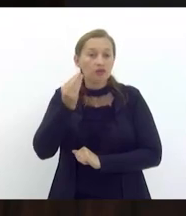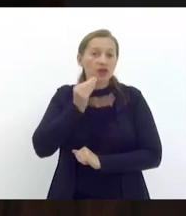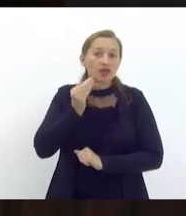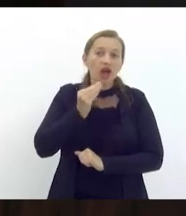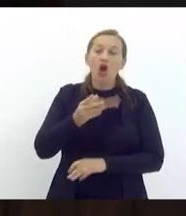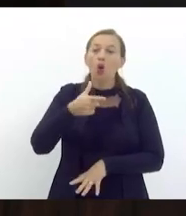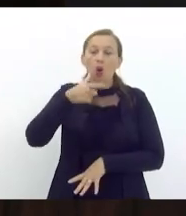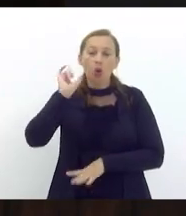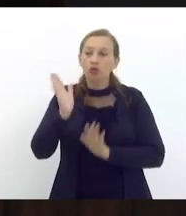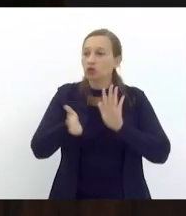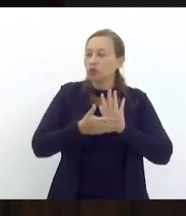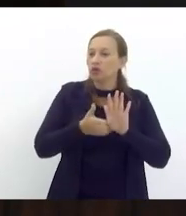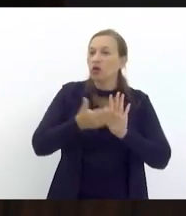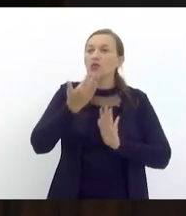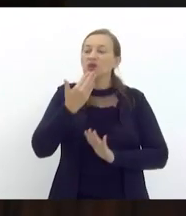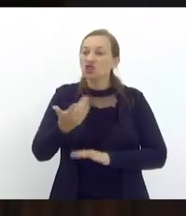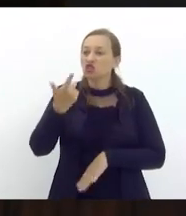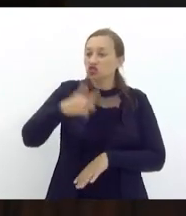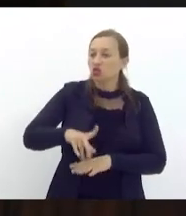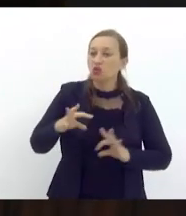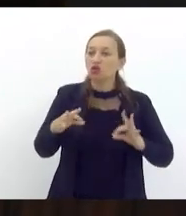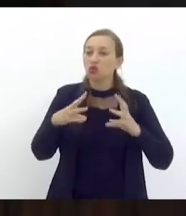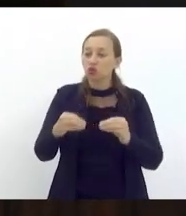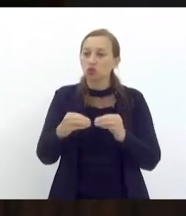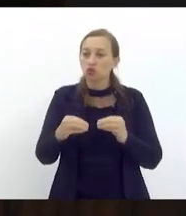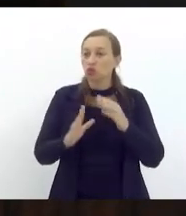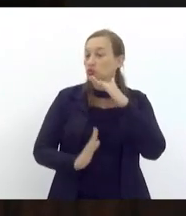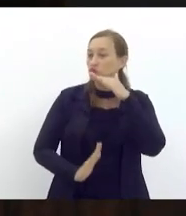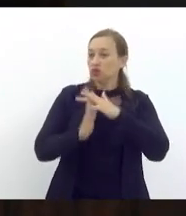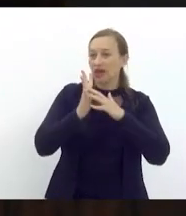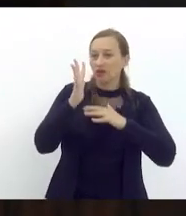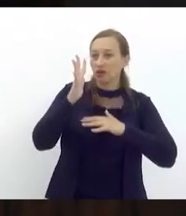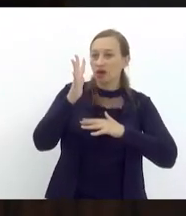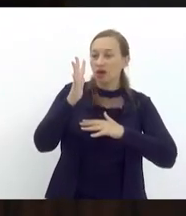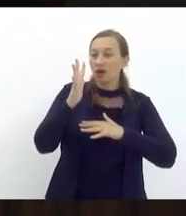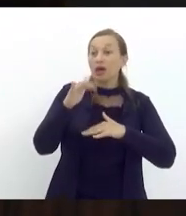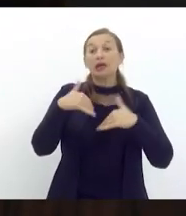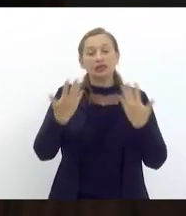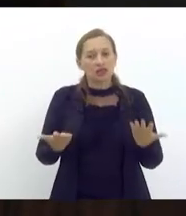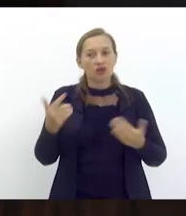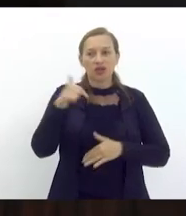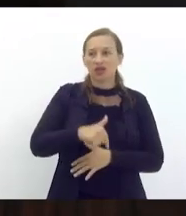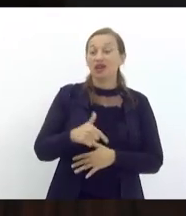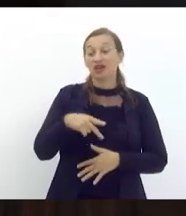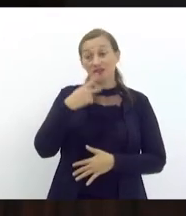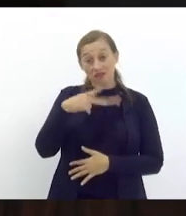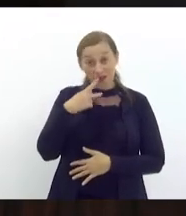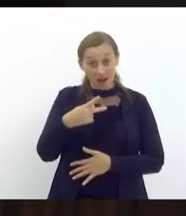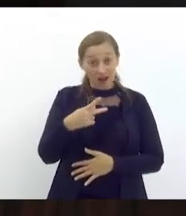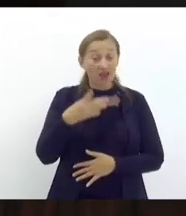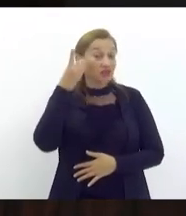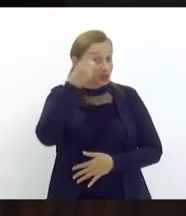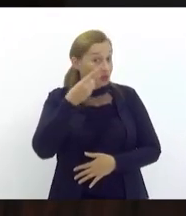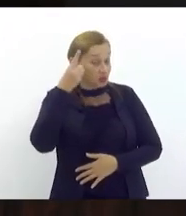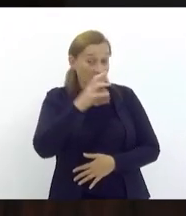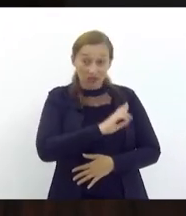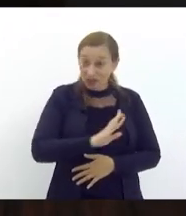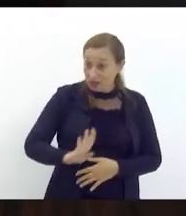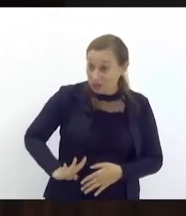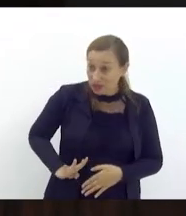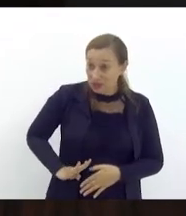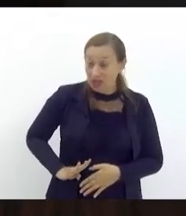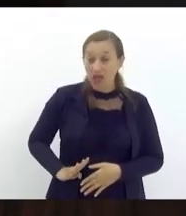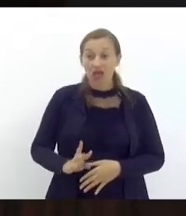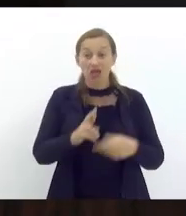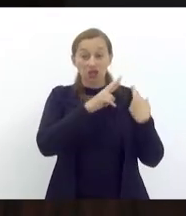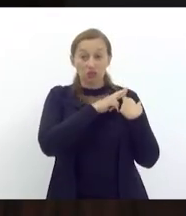uma proposta pedindo novamente tudo no teto então aqui quem vos fala é o deputado Rodrigo Bacelar as